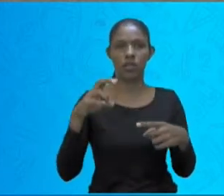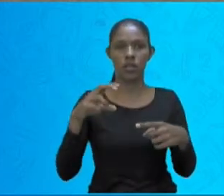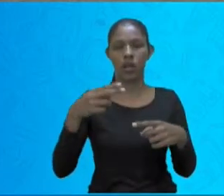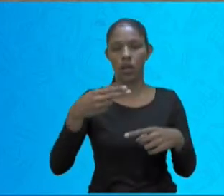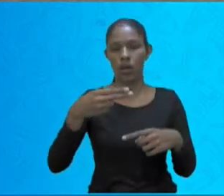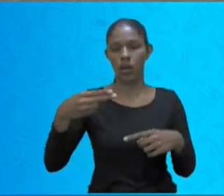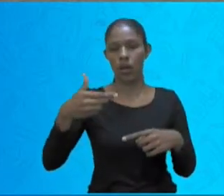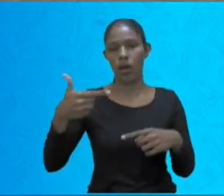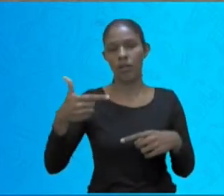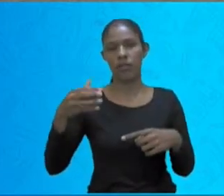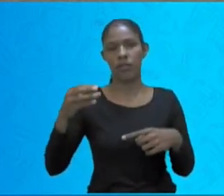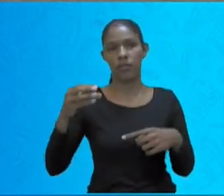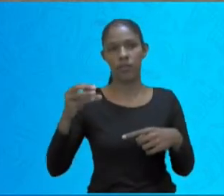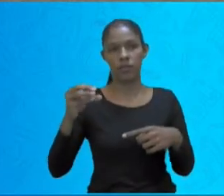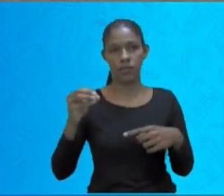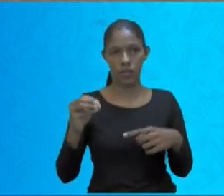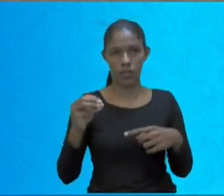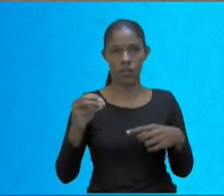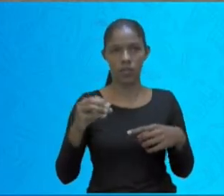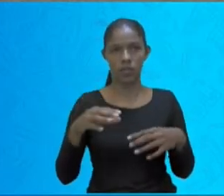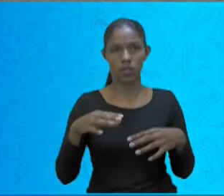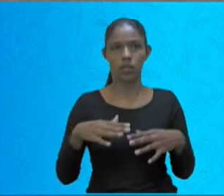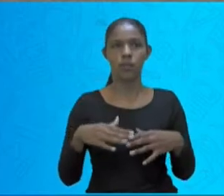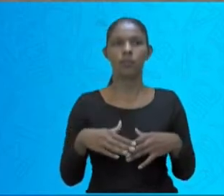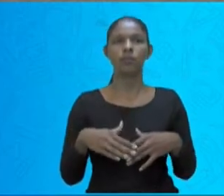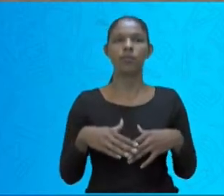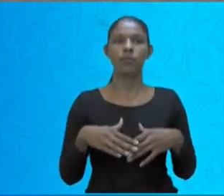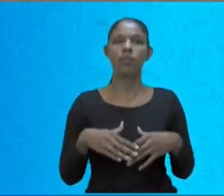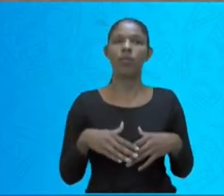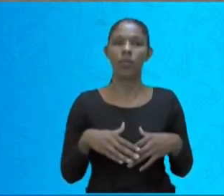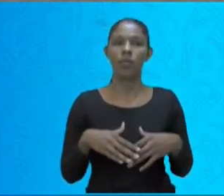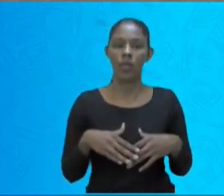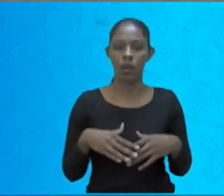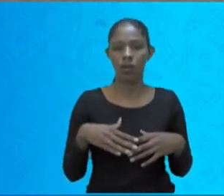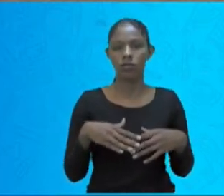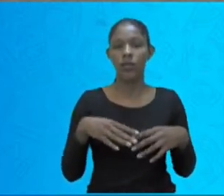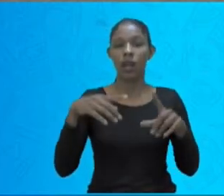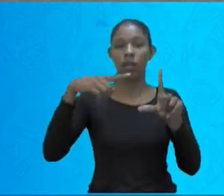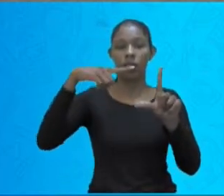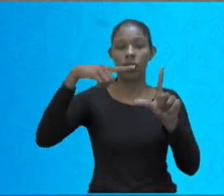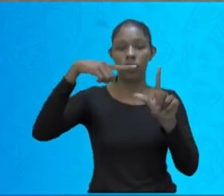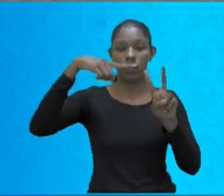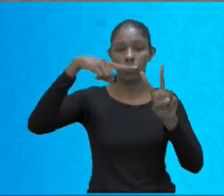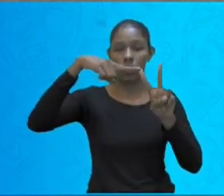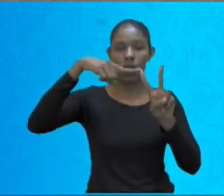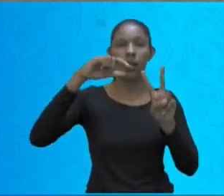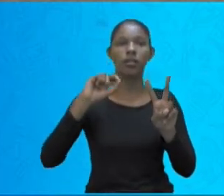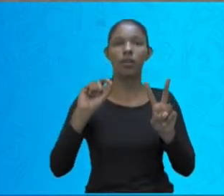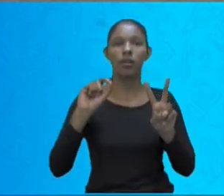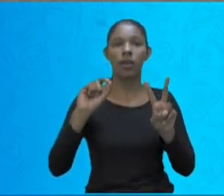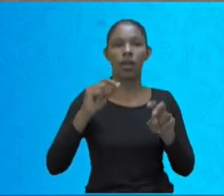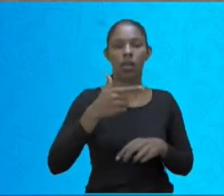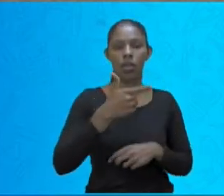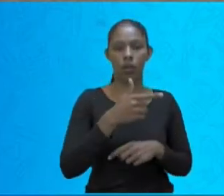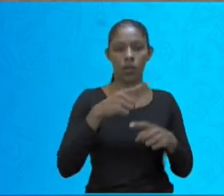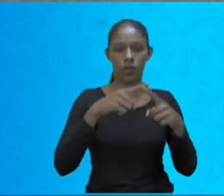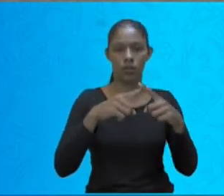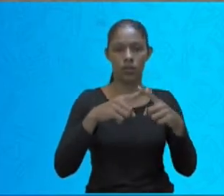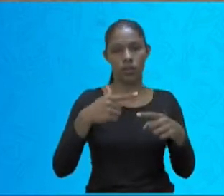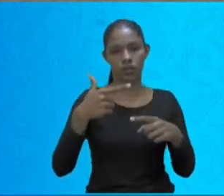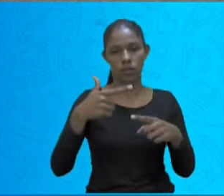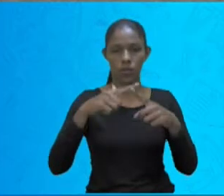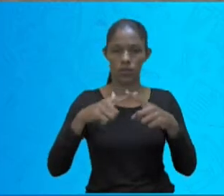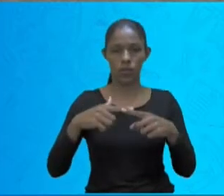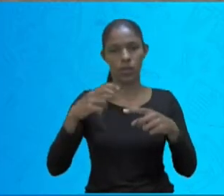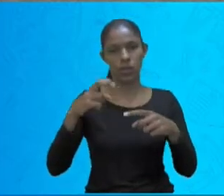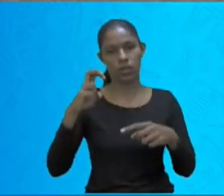de 25 é 5. Então, qual vai ser a raiz? 2 vezes 5, que é 20. Raiz